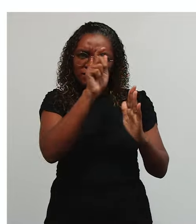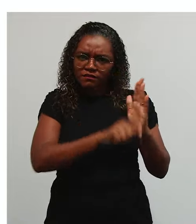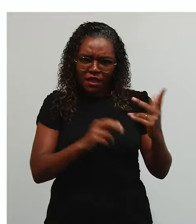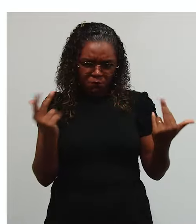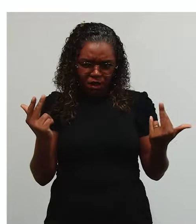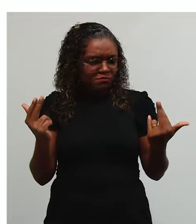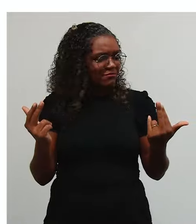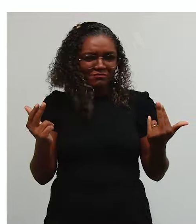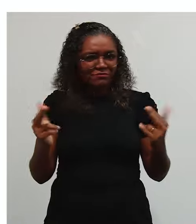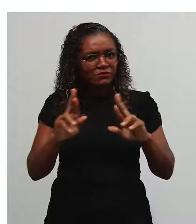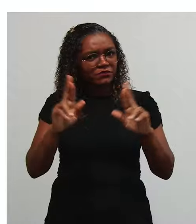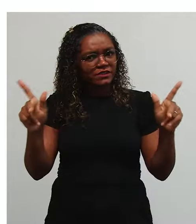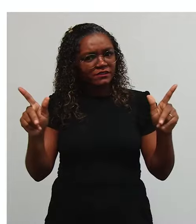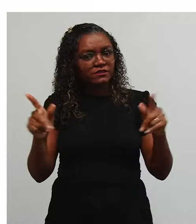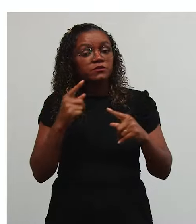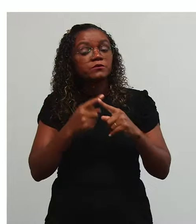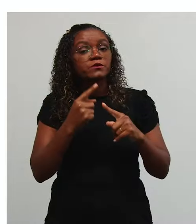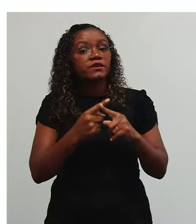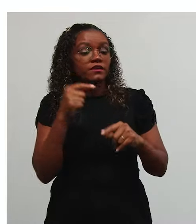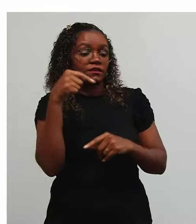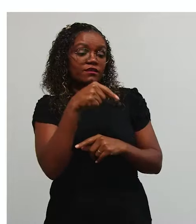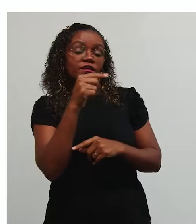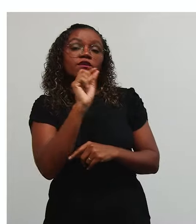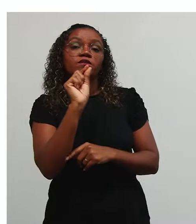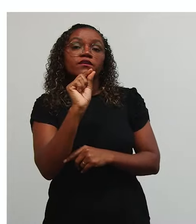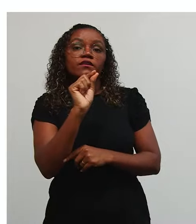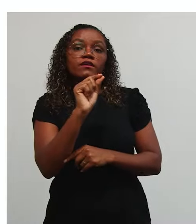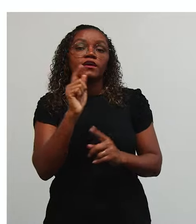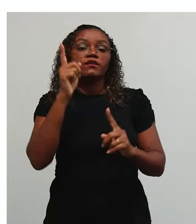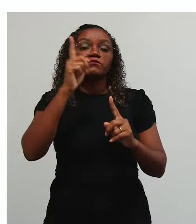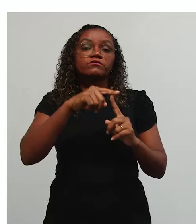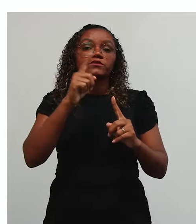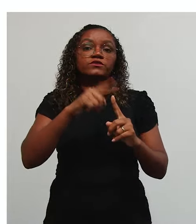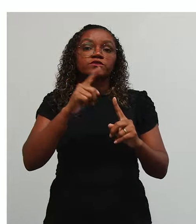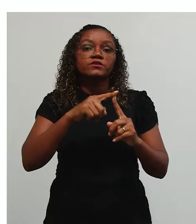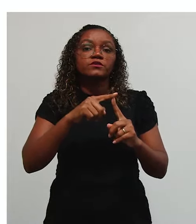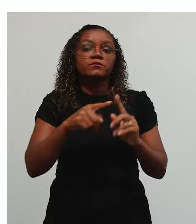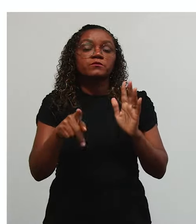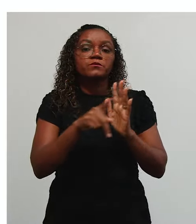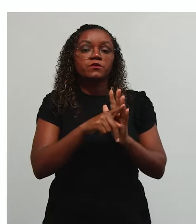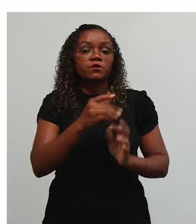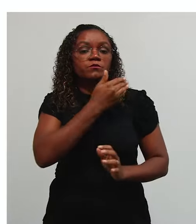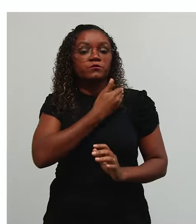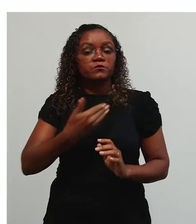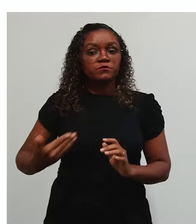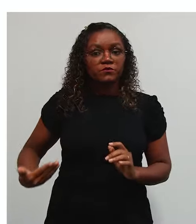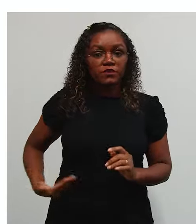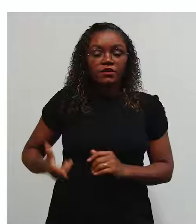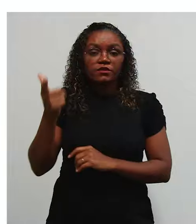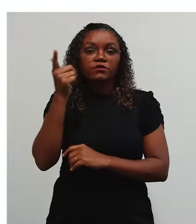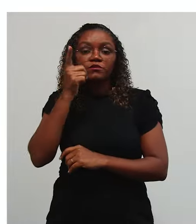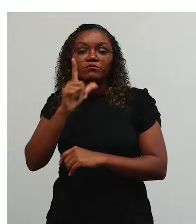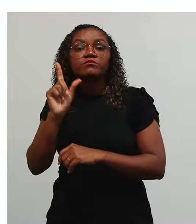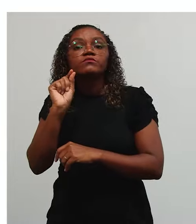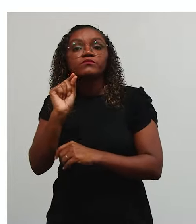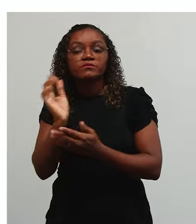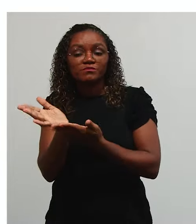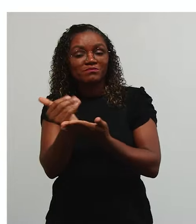sanção na realidade o tributo é uma forma que o estado criou para ele conseguir